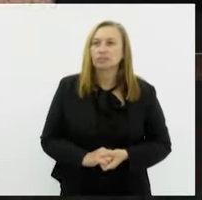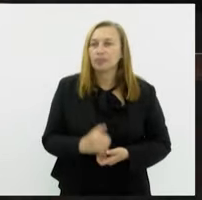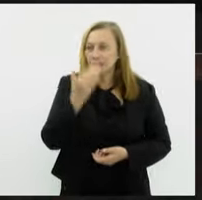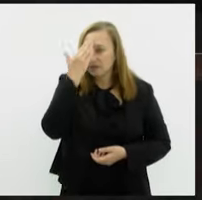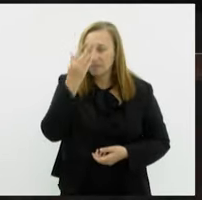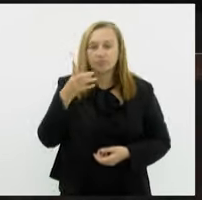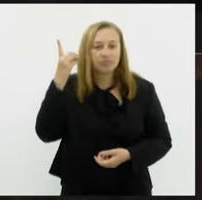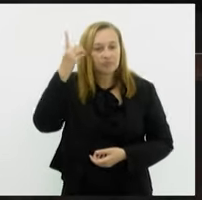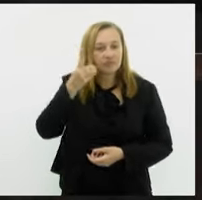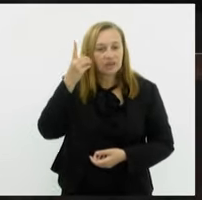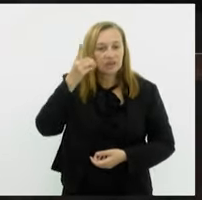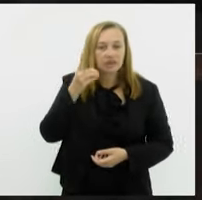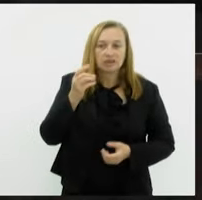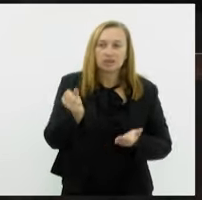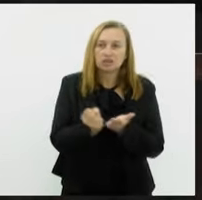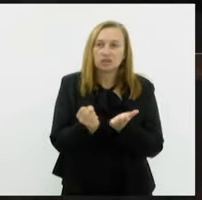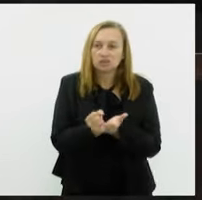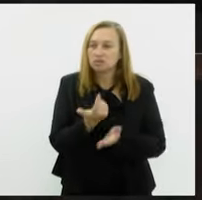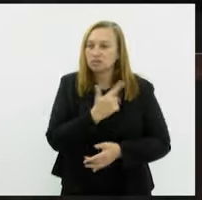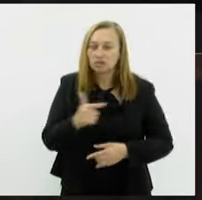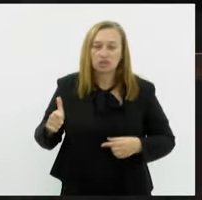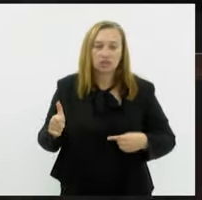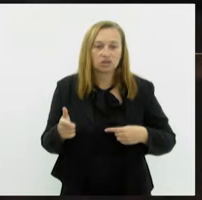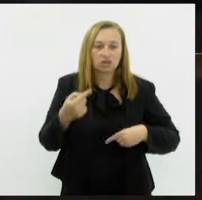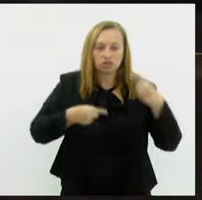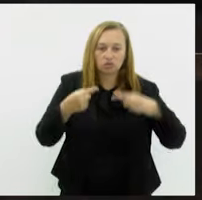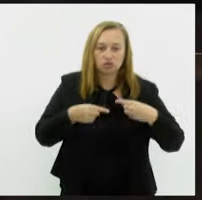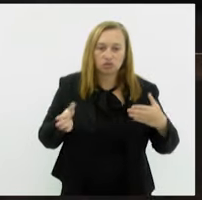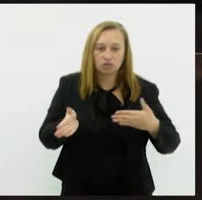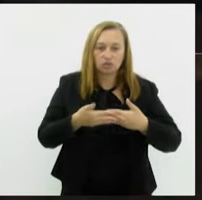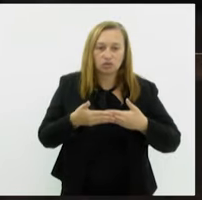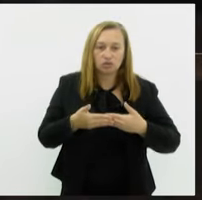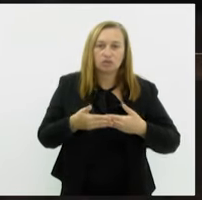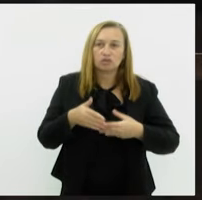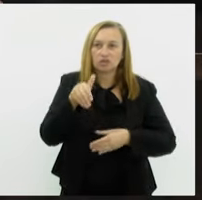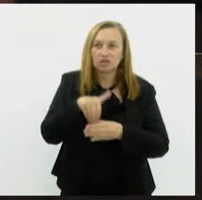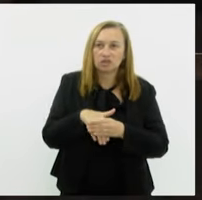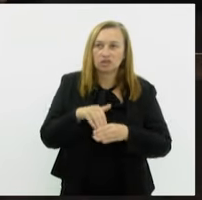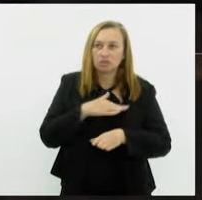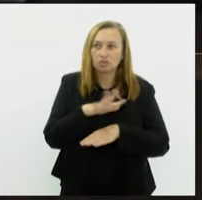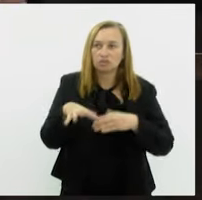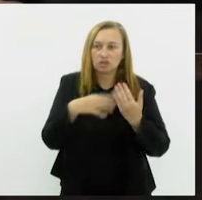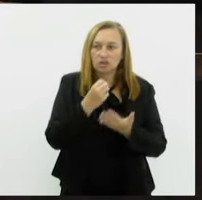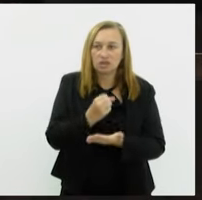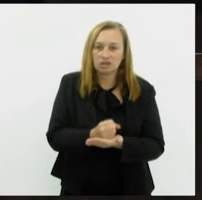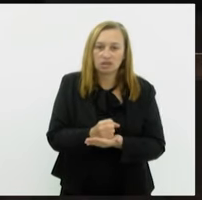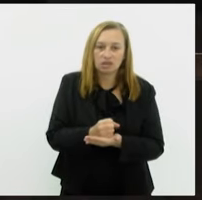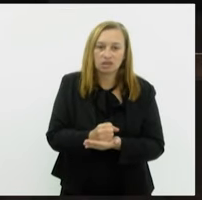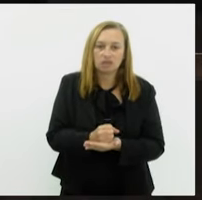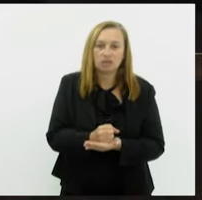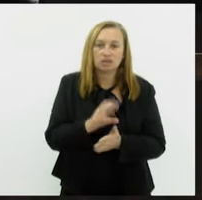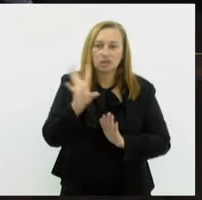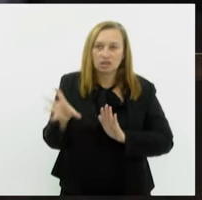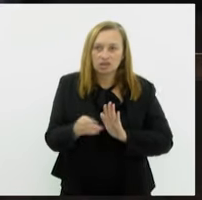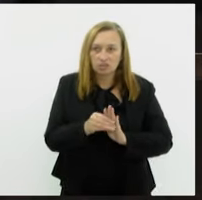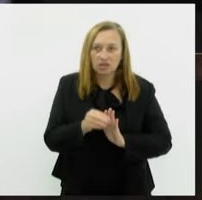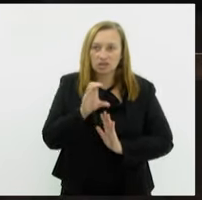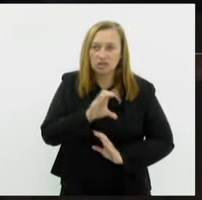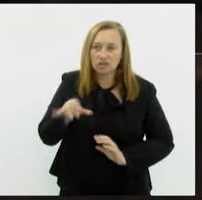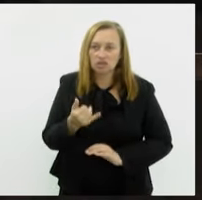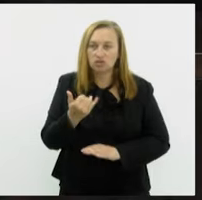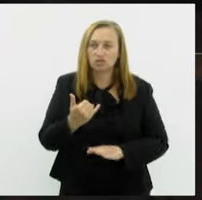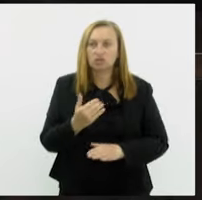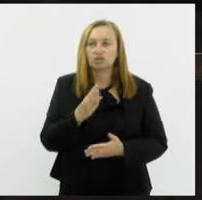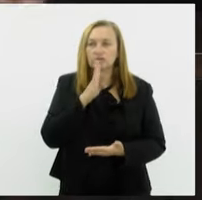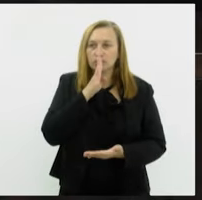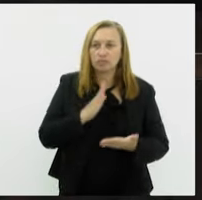Obrigado, deputado Samuel Malafaia. Não havendo mais quem queira discutir, encerrada a discussão. Em votação, as emendas da CCJ. Os senhores